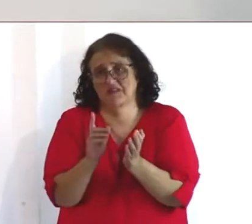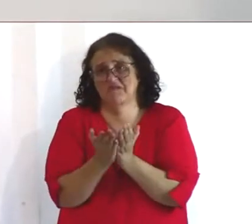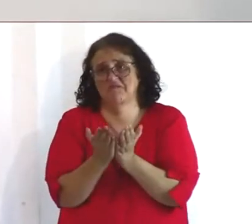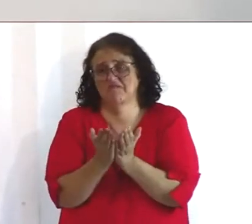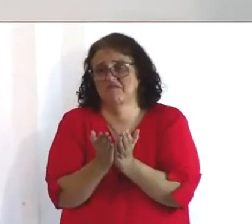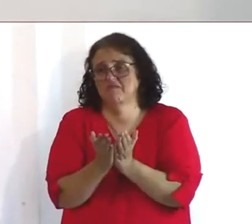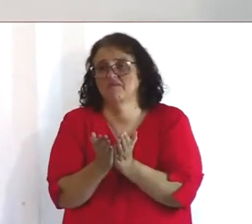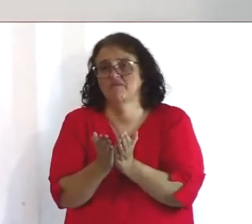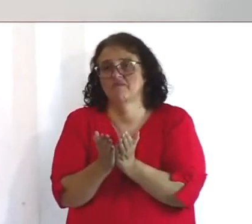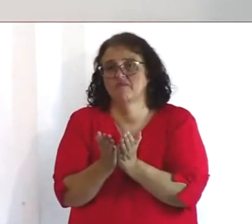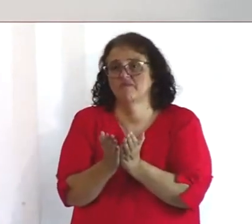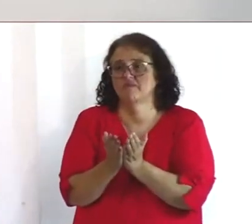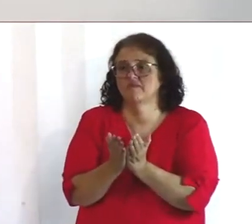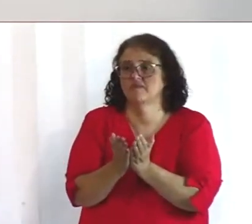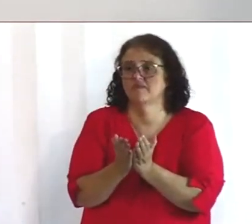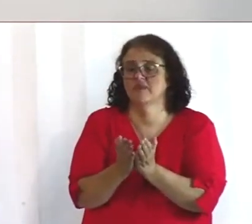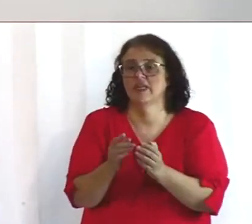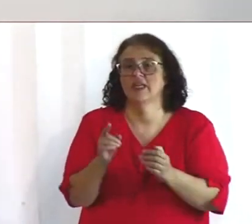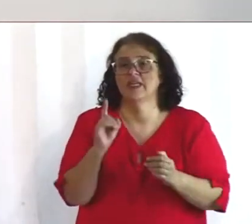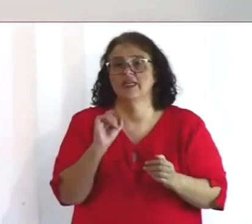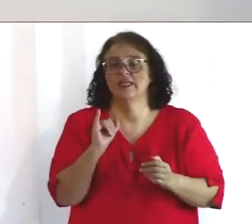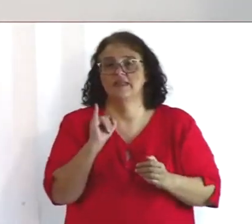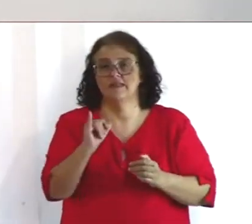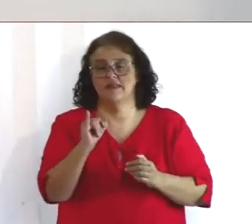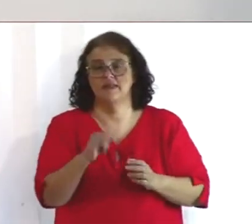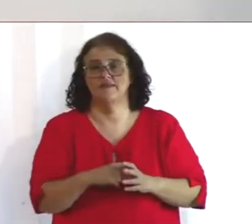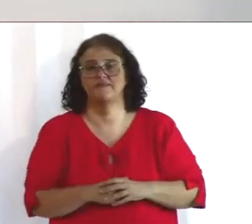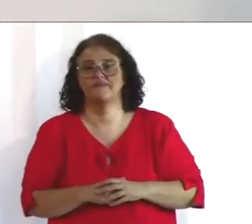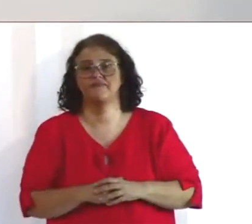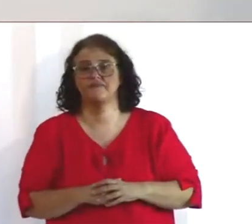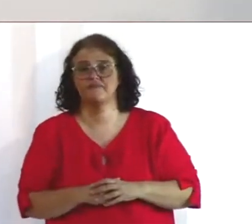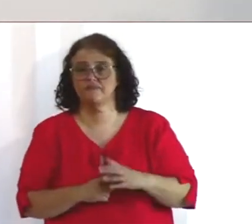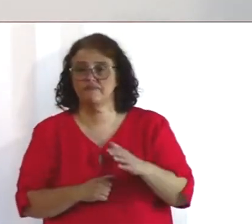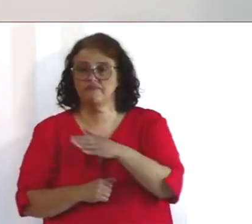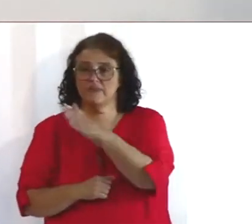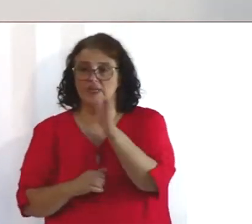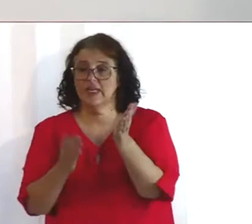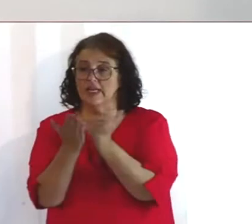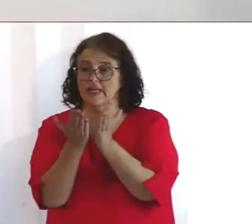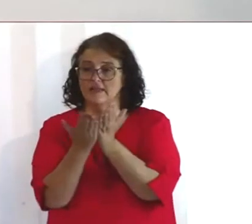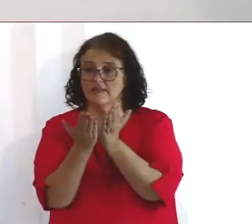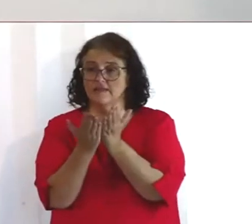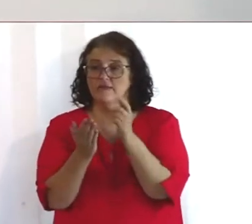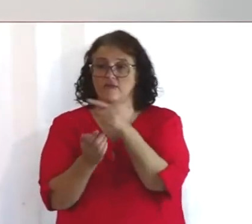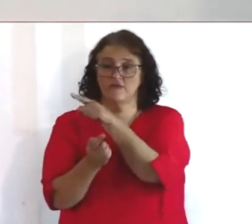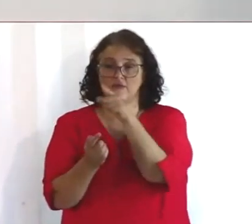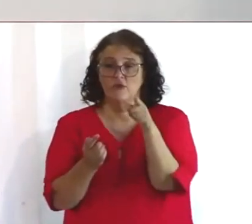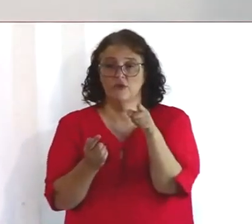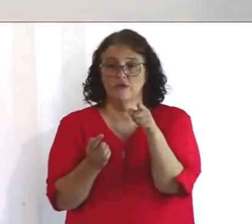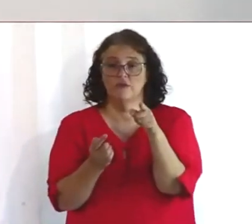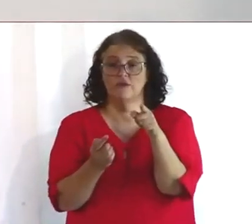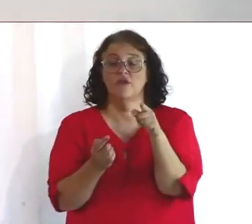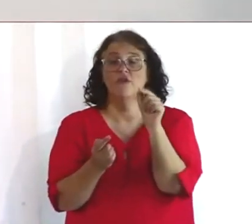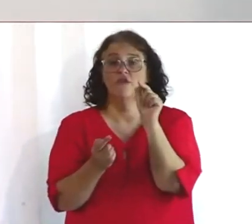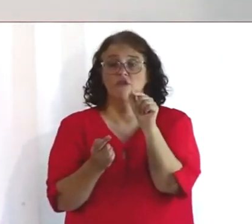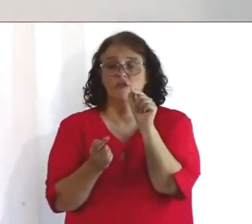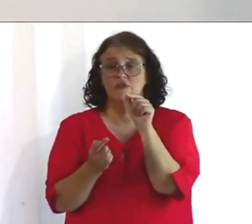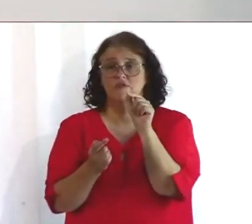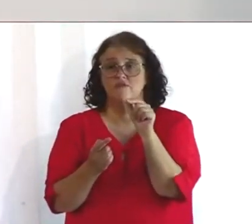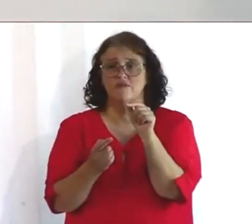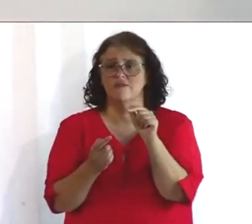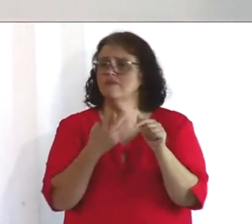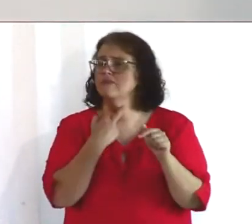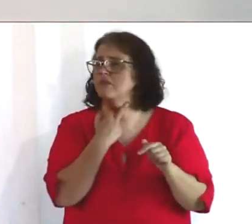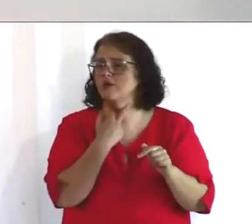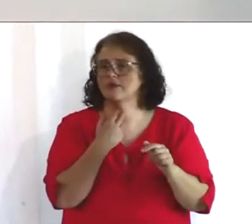possessão demoníaca, ele jamais poderá possuí-los, porque vocês são possuídos pelo